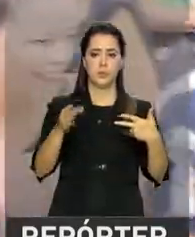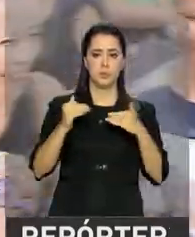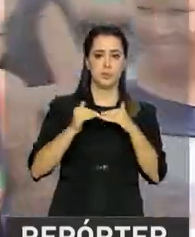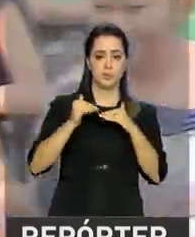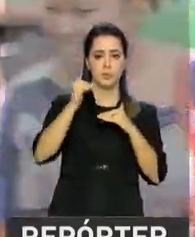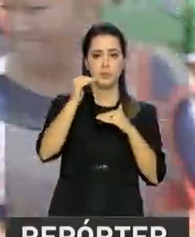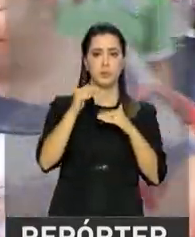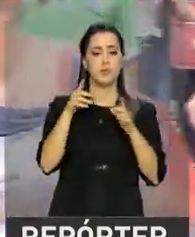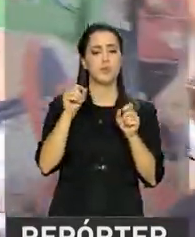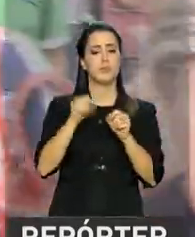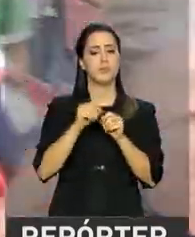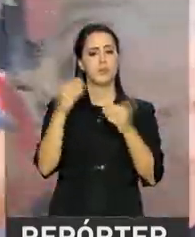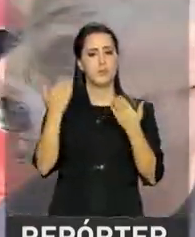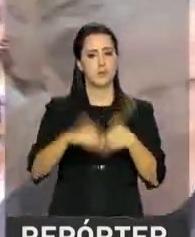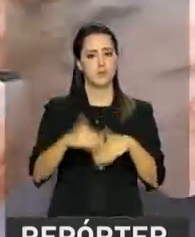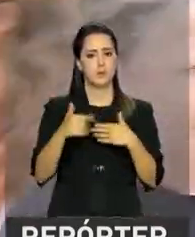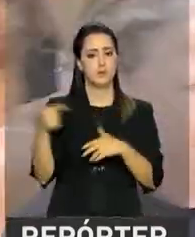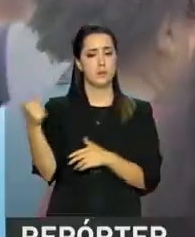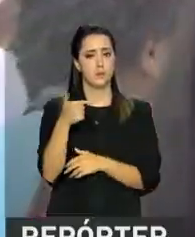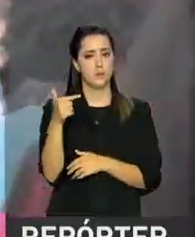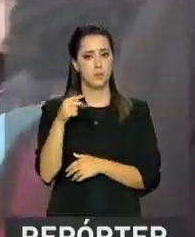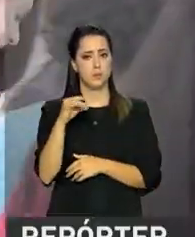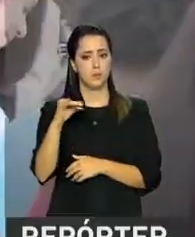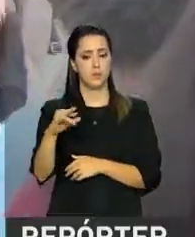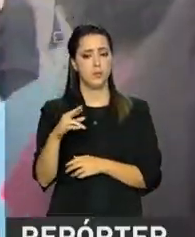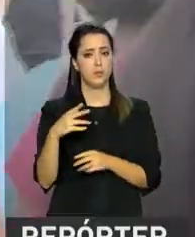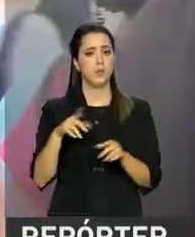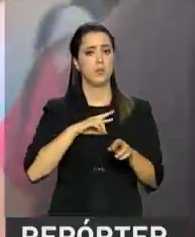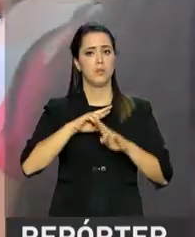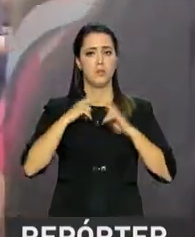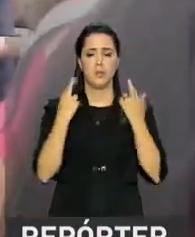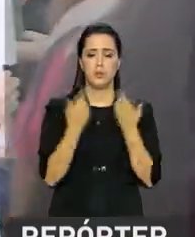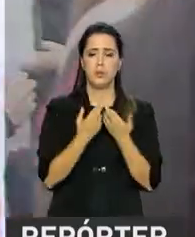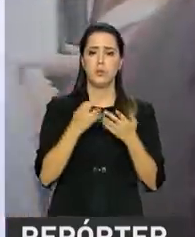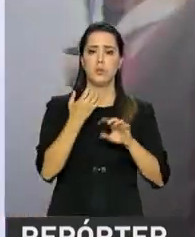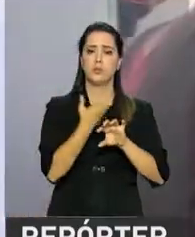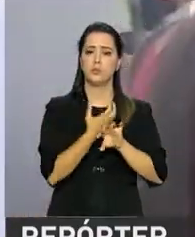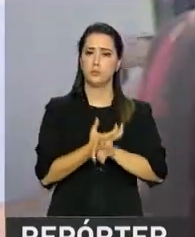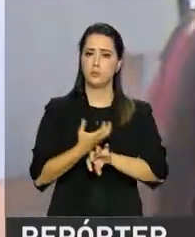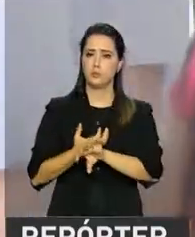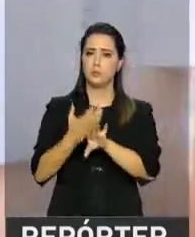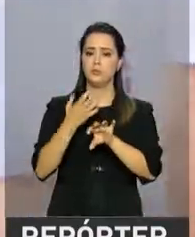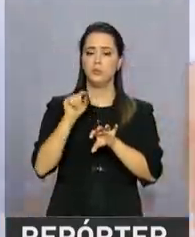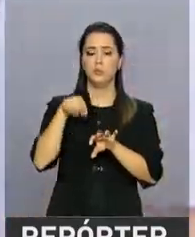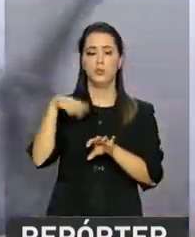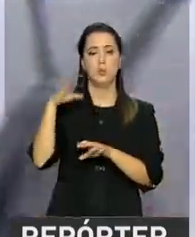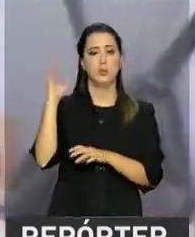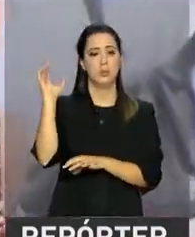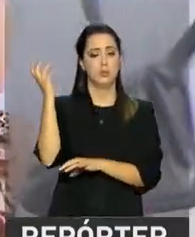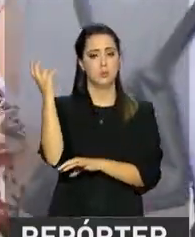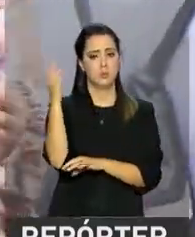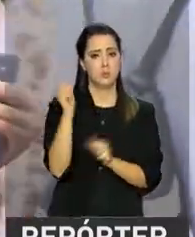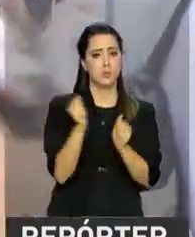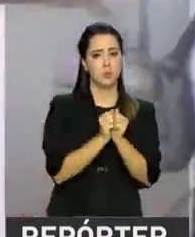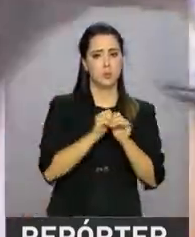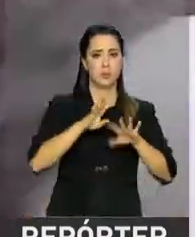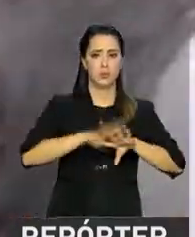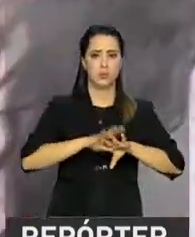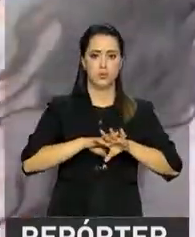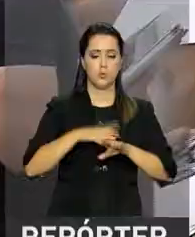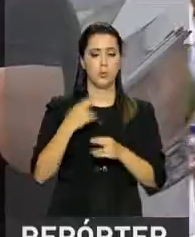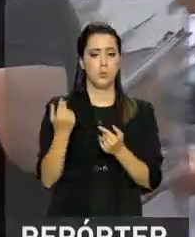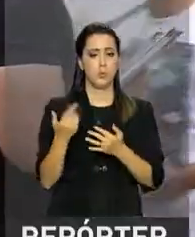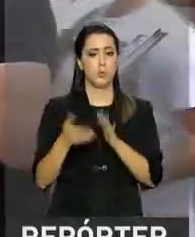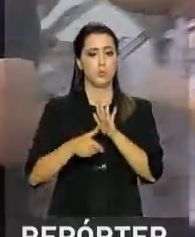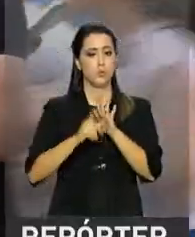do segundo dia que reúne conteúdos de ciências da natureza e matemática assim como em 2017 neste ano